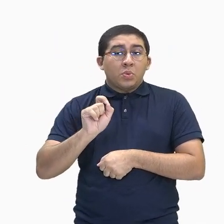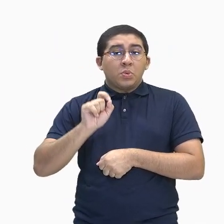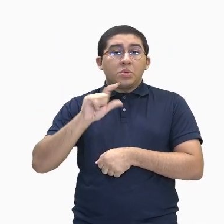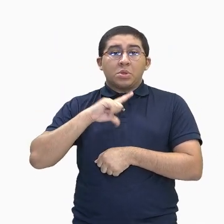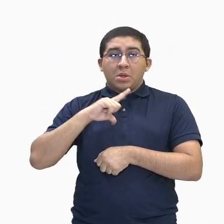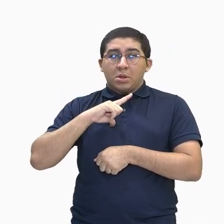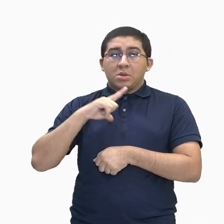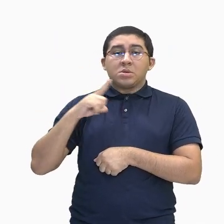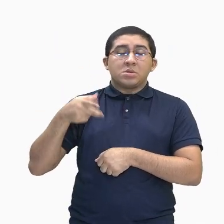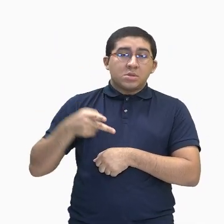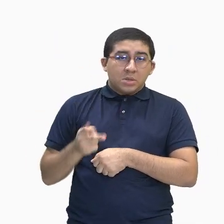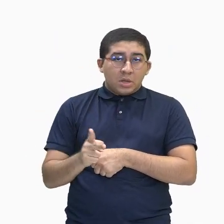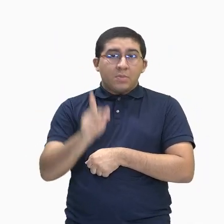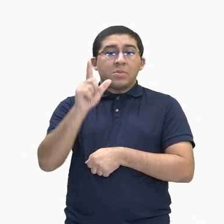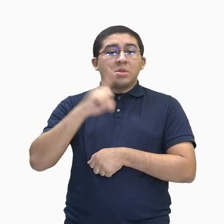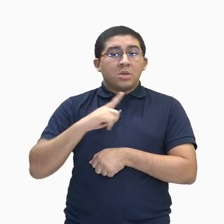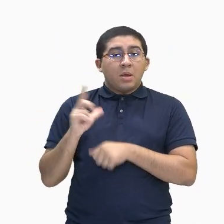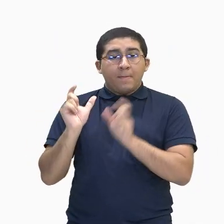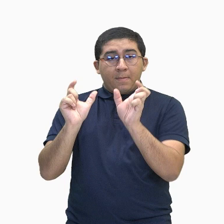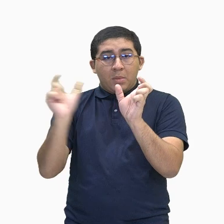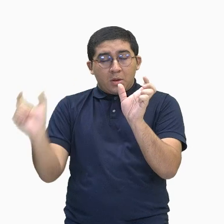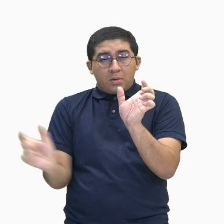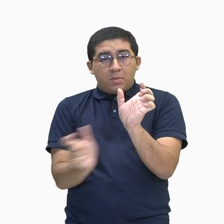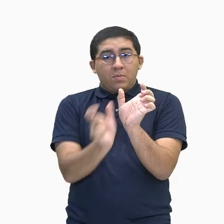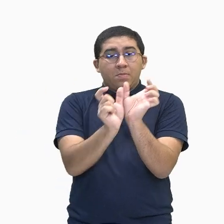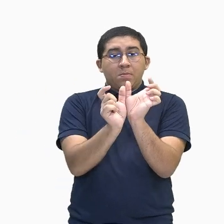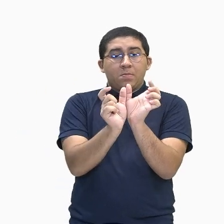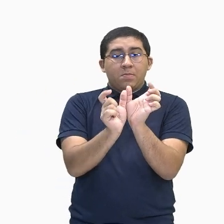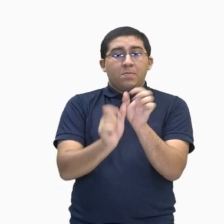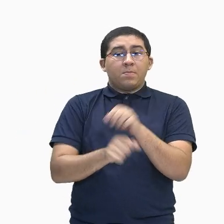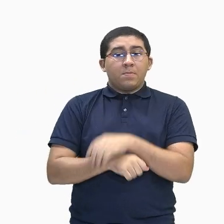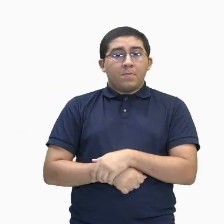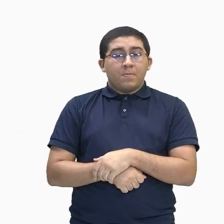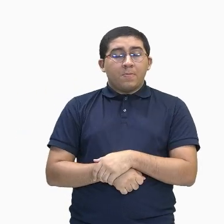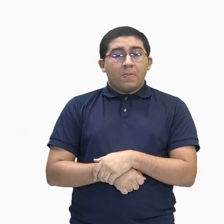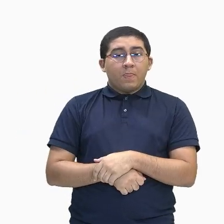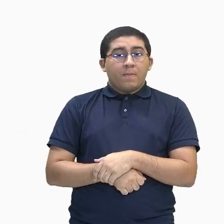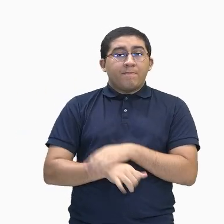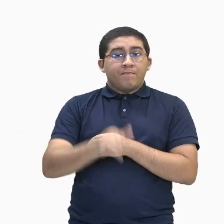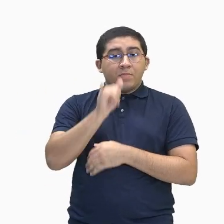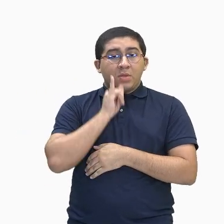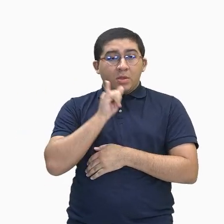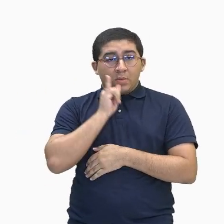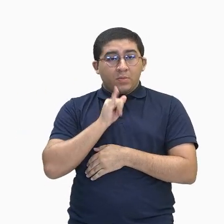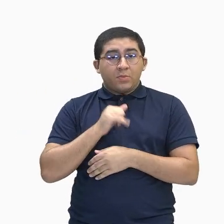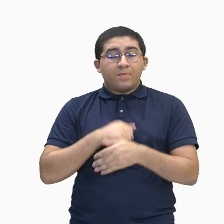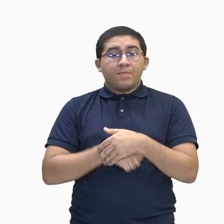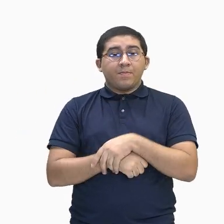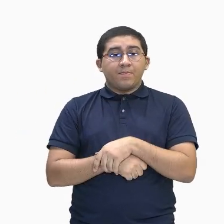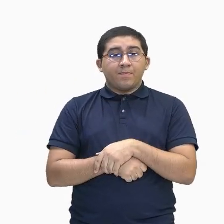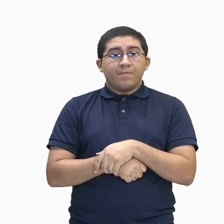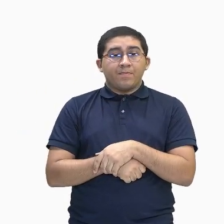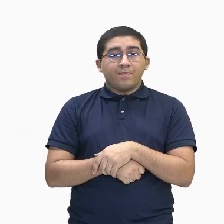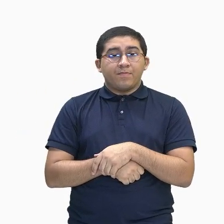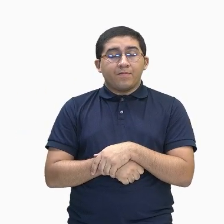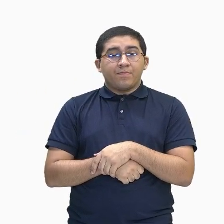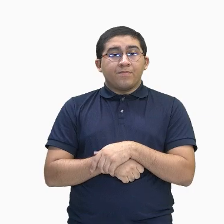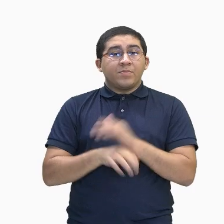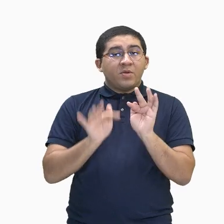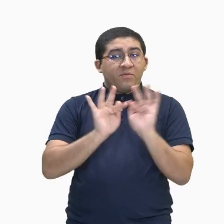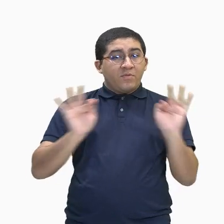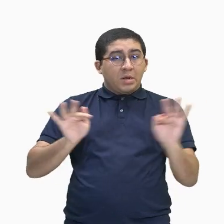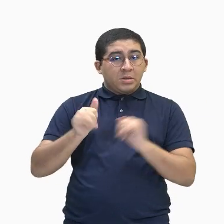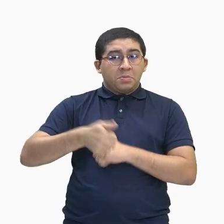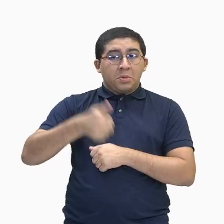De gerúndio. Vejam um exemplo. Aqui, ó. Enjoy, né? Ó, we